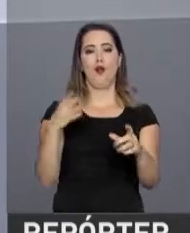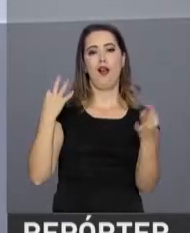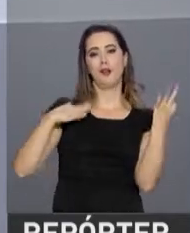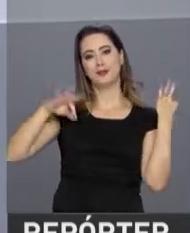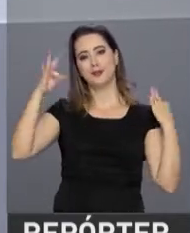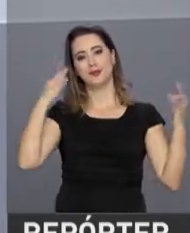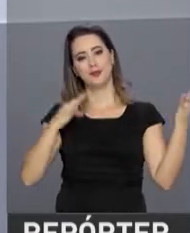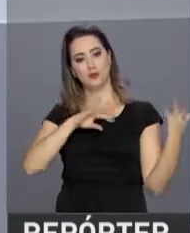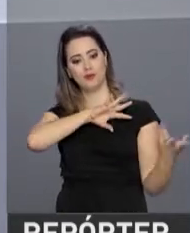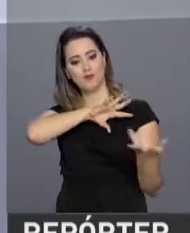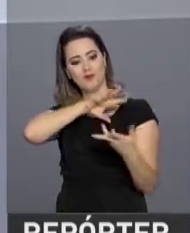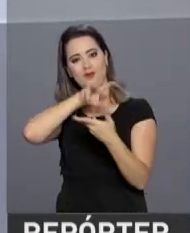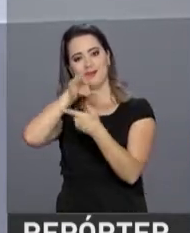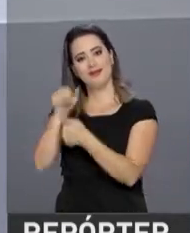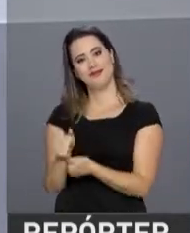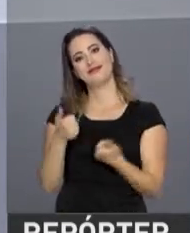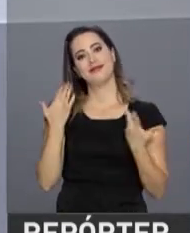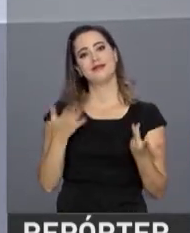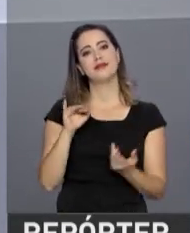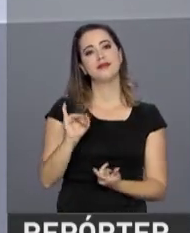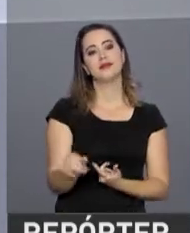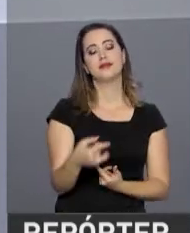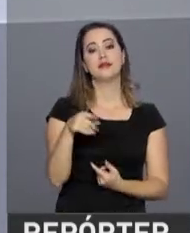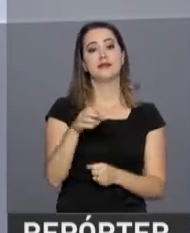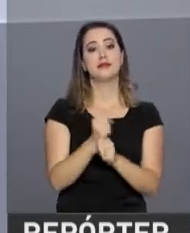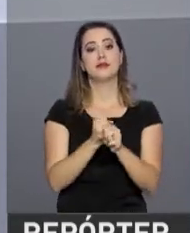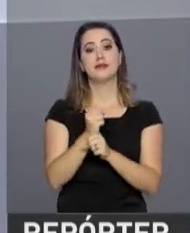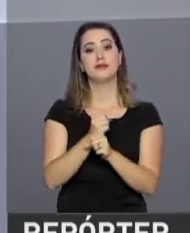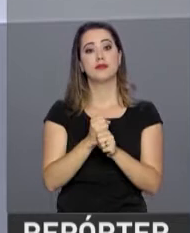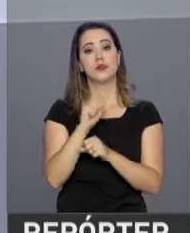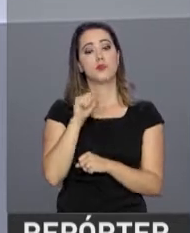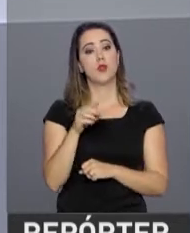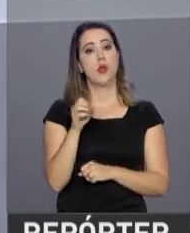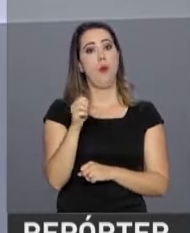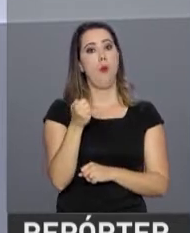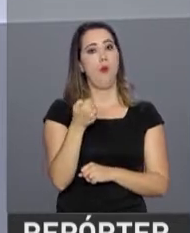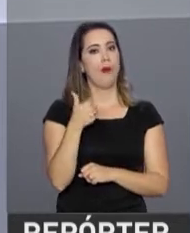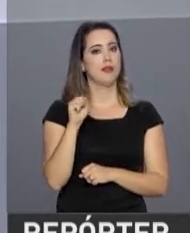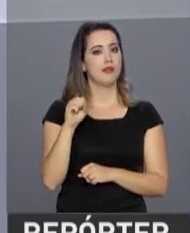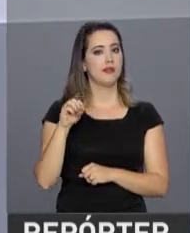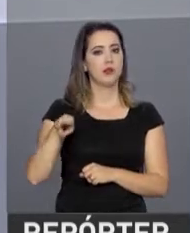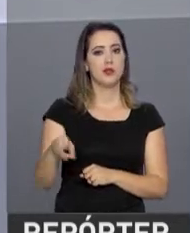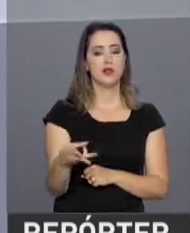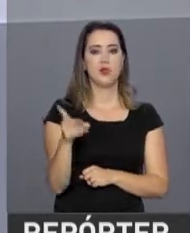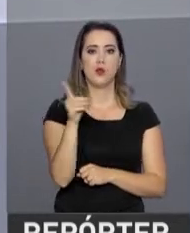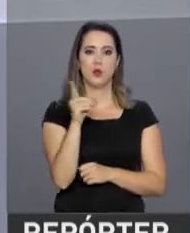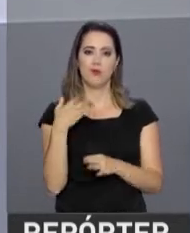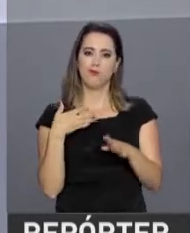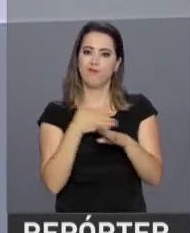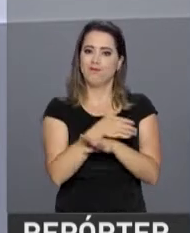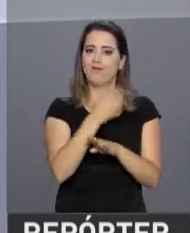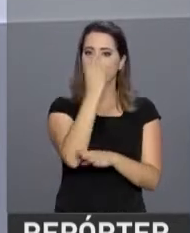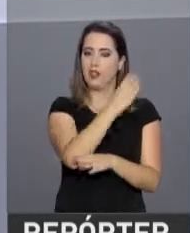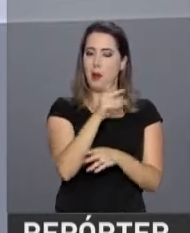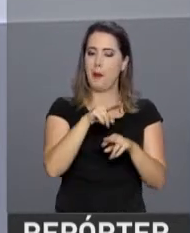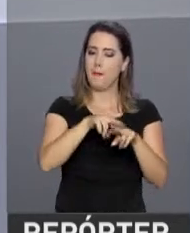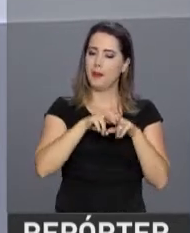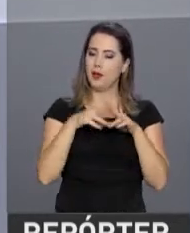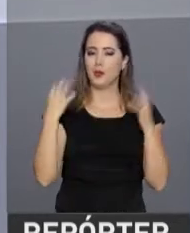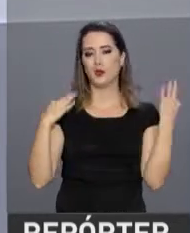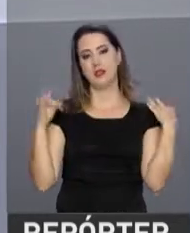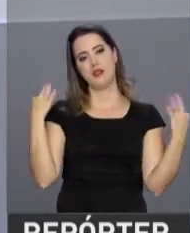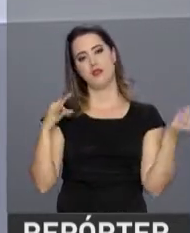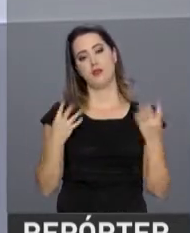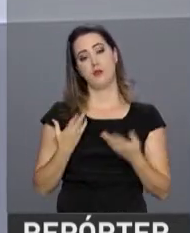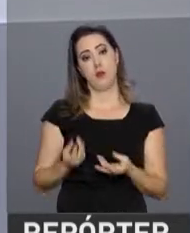para o público internacional. Só em janeiro deste ano, quase 800 milhões de dólares entraram no país por meio do turismo,